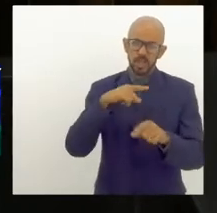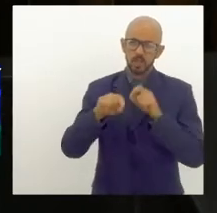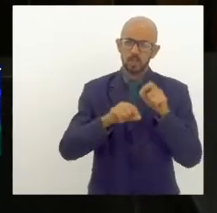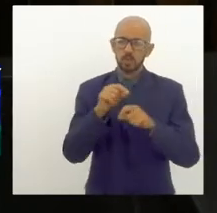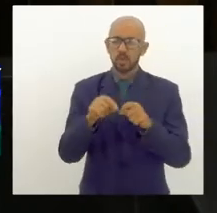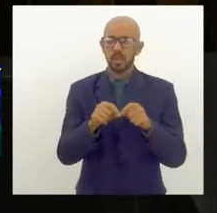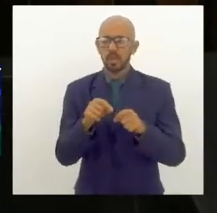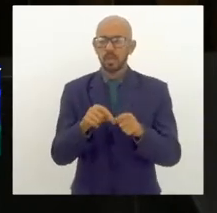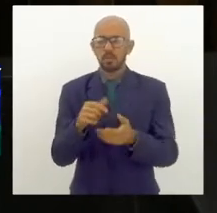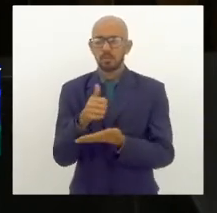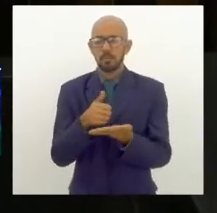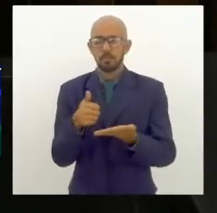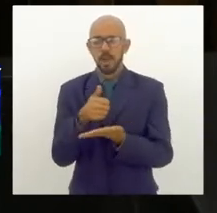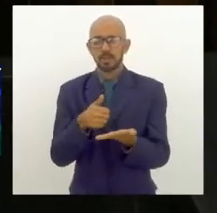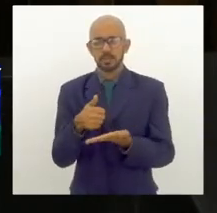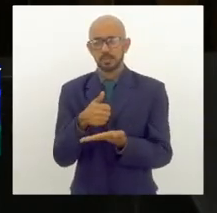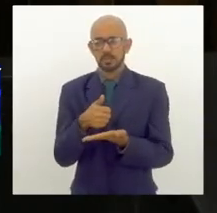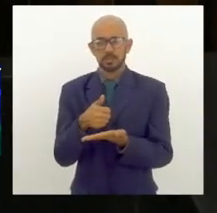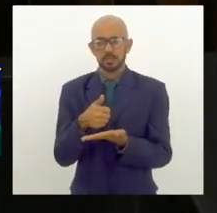base